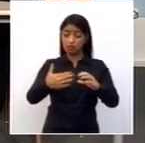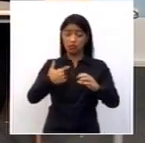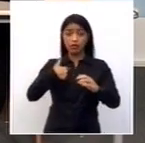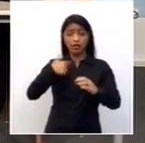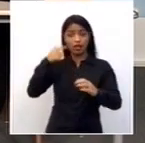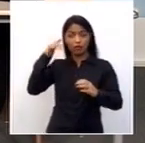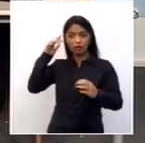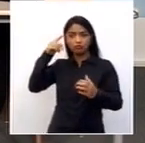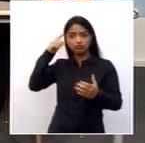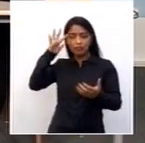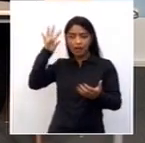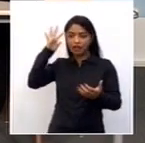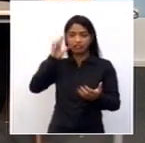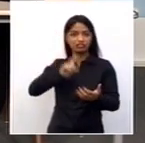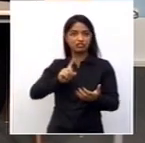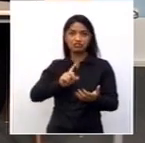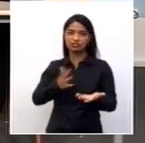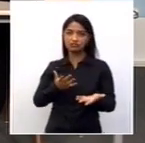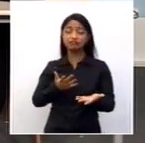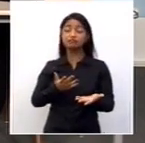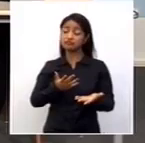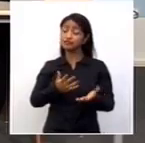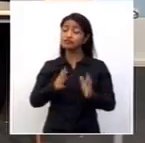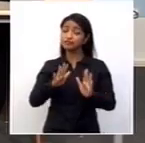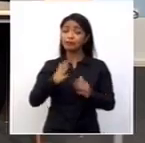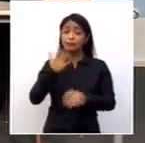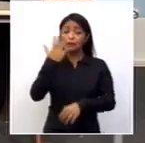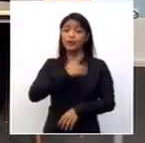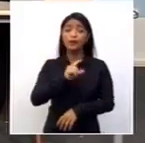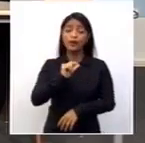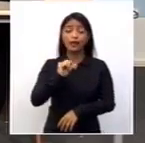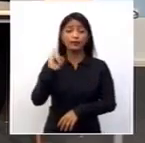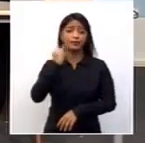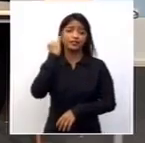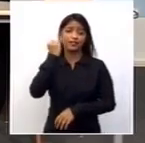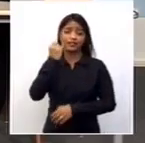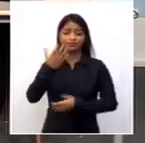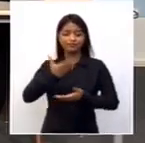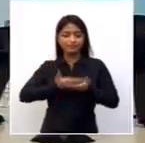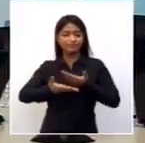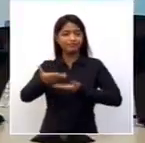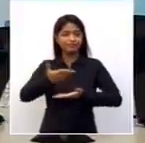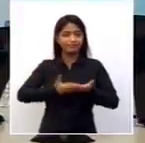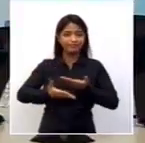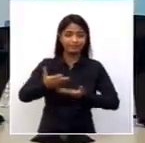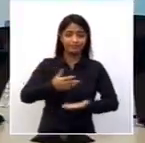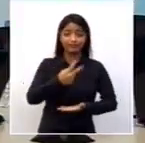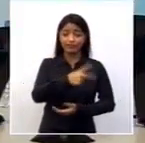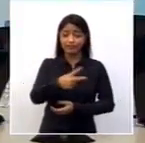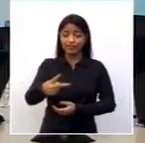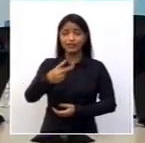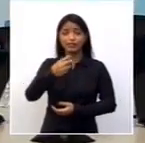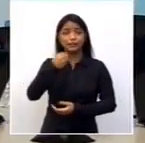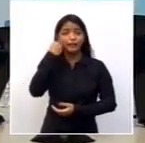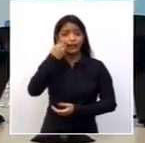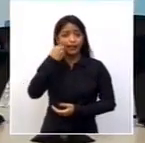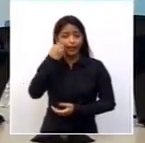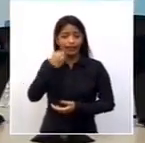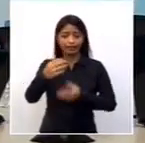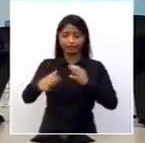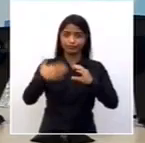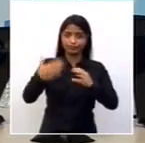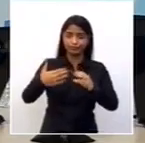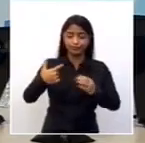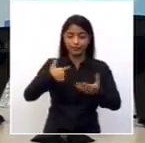imaginar. E aí a importância, né, desses momentos de troca, em que a gente se inspira pela experiência dos